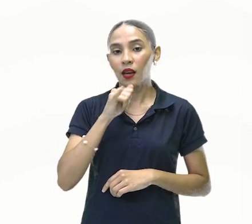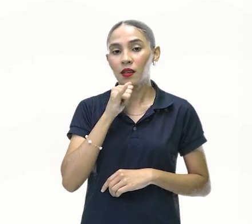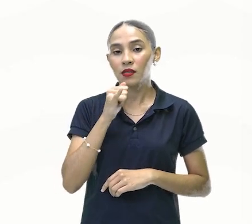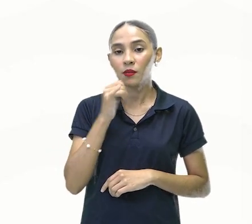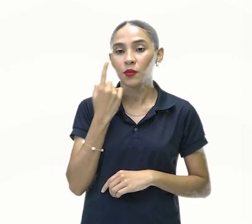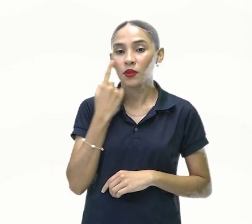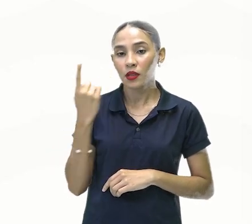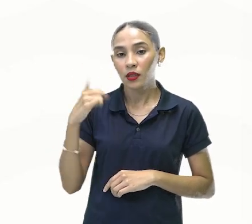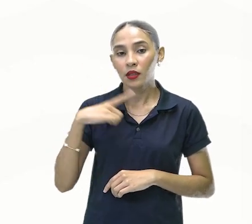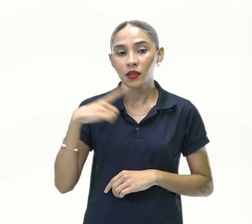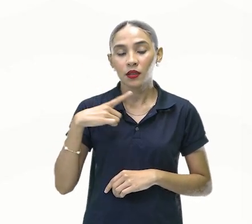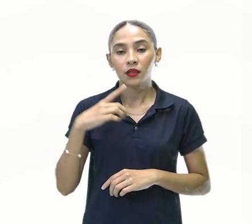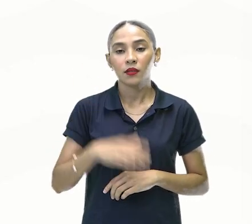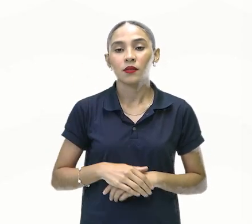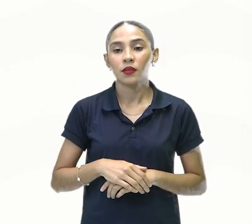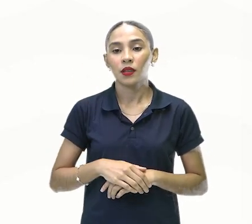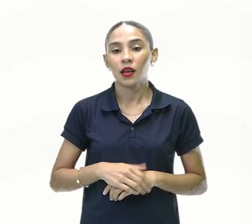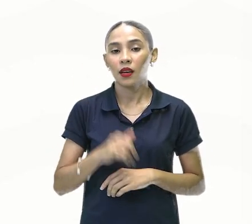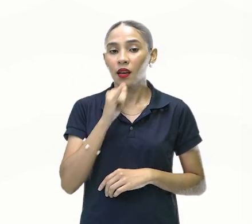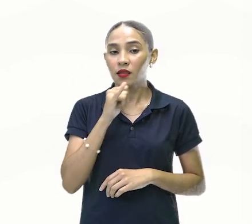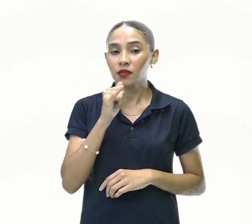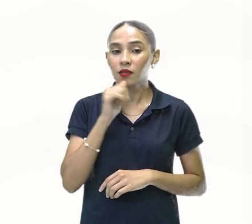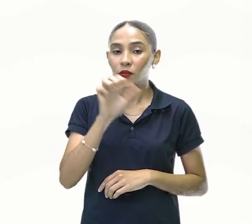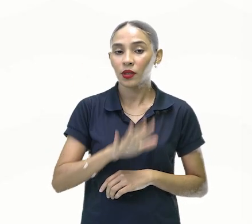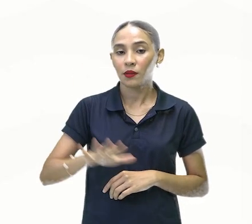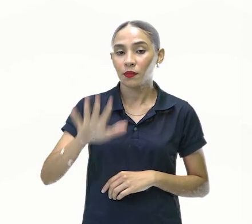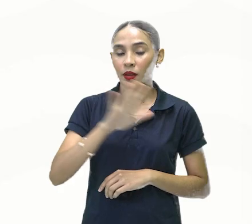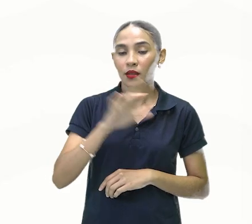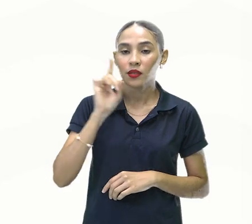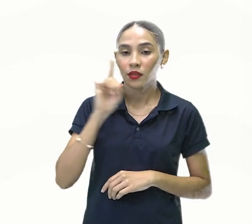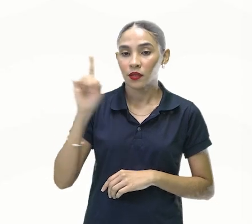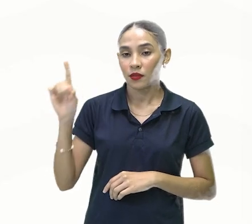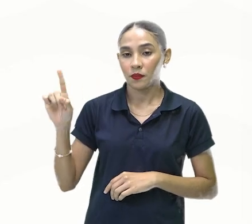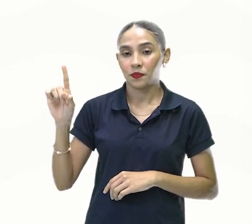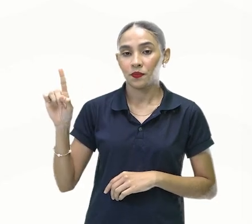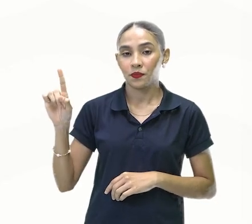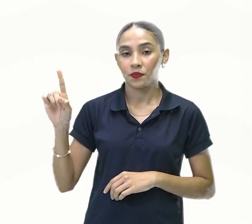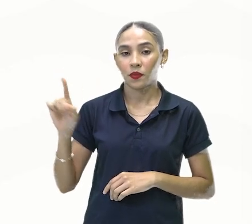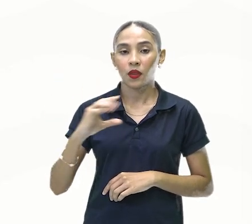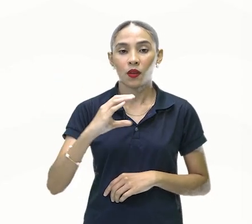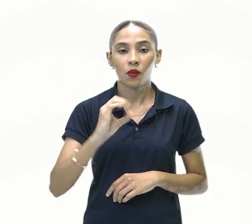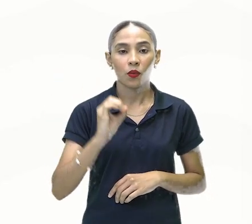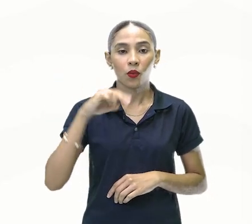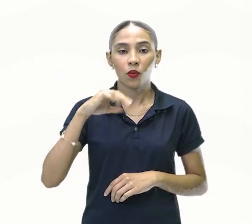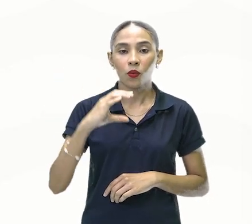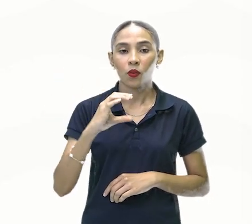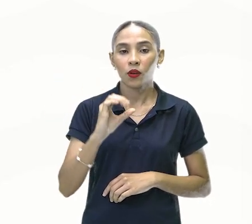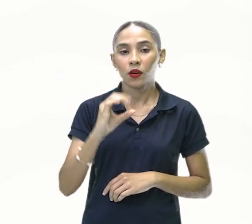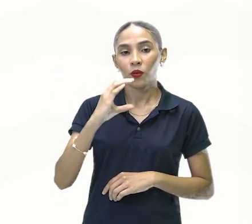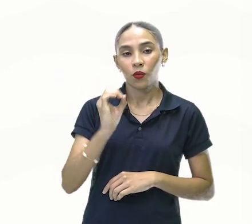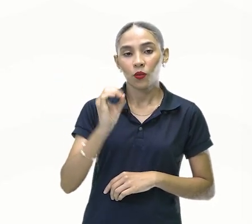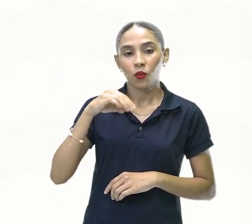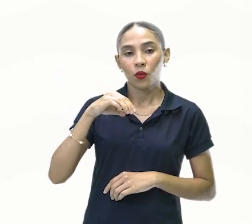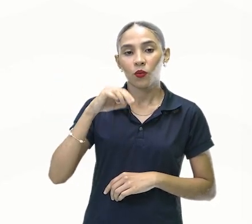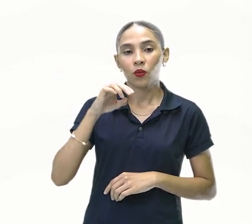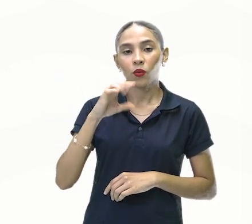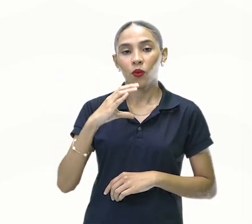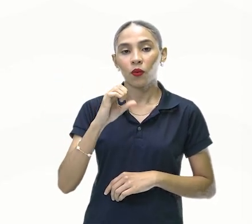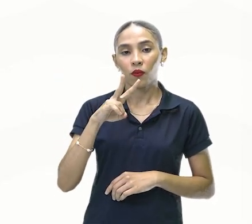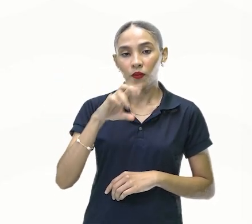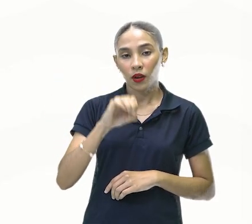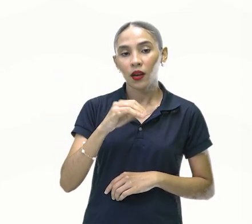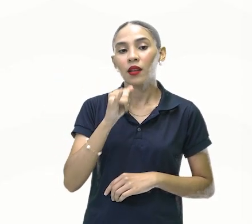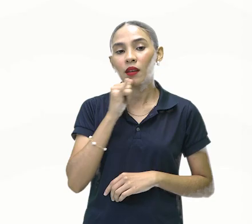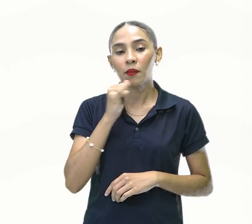lente côncavo-convexa, eu tenho um lado côncavo, né? Tem uma de suas faces côncava e a outra convexa. Tem